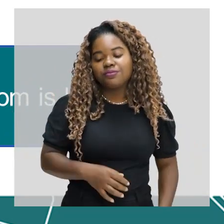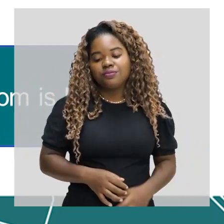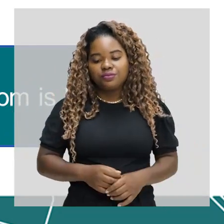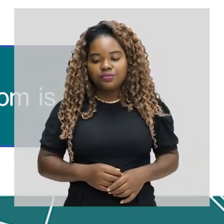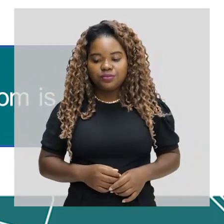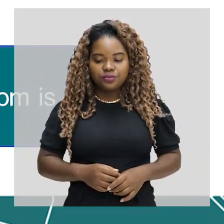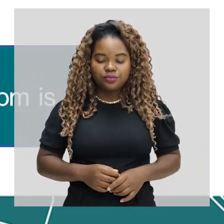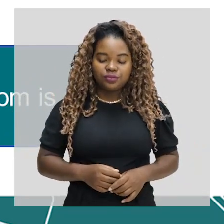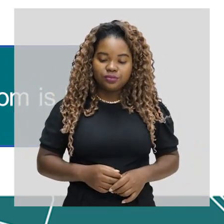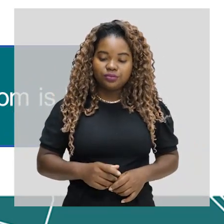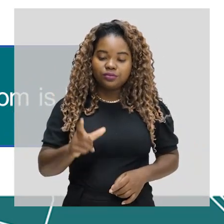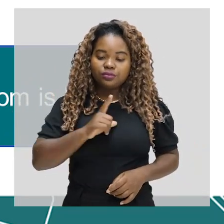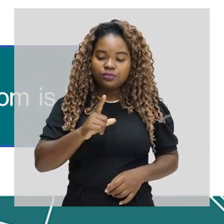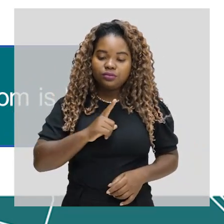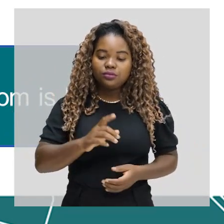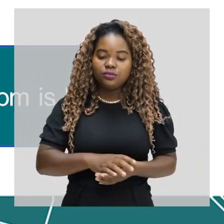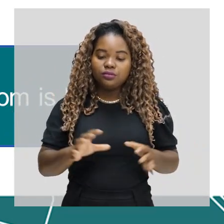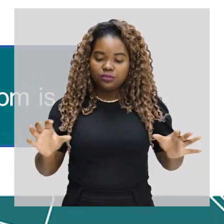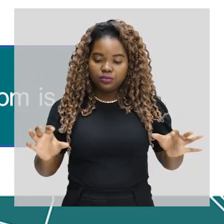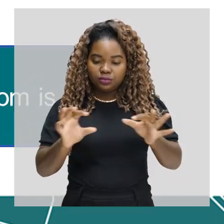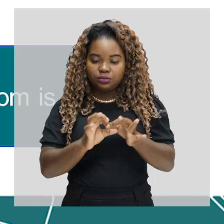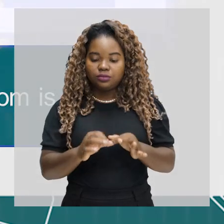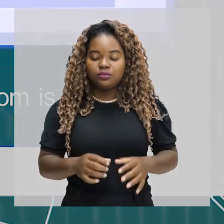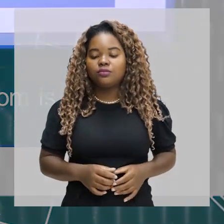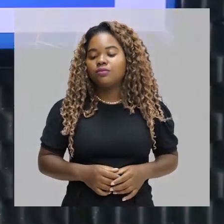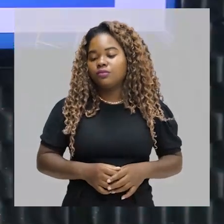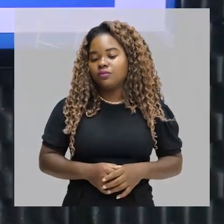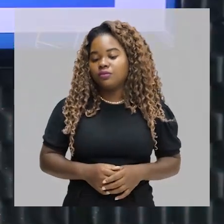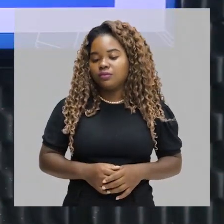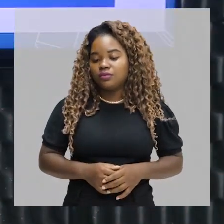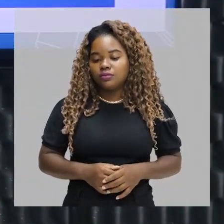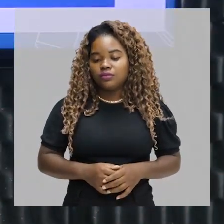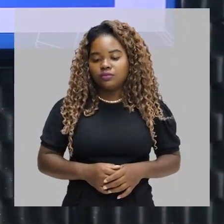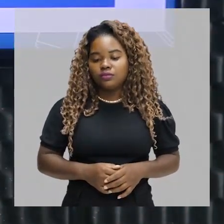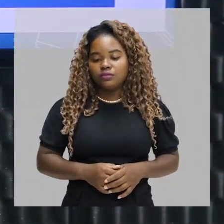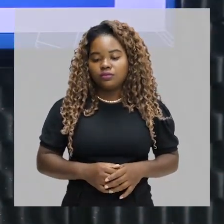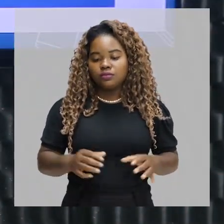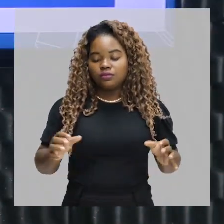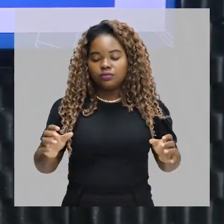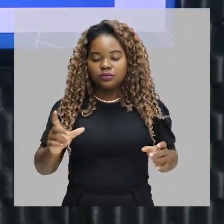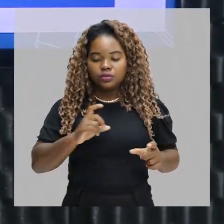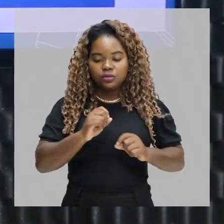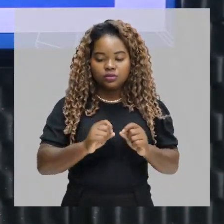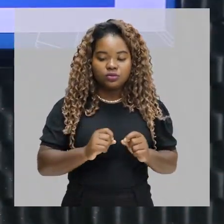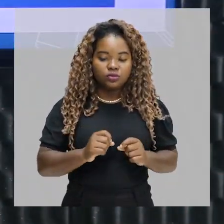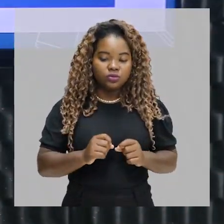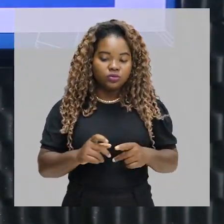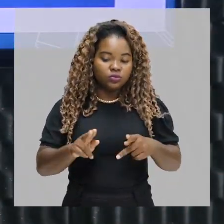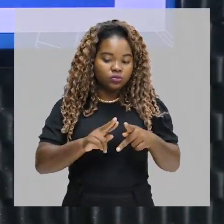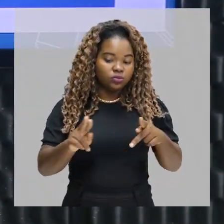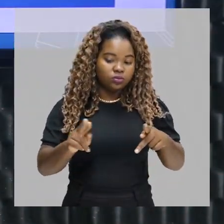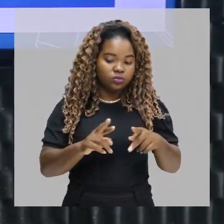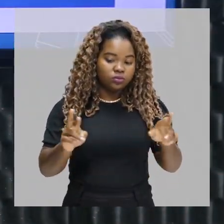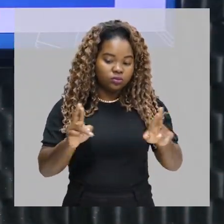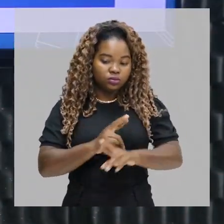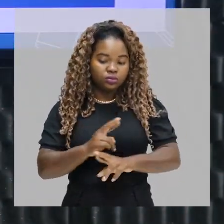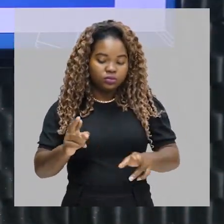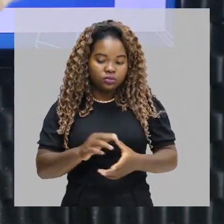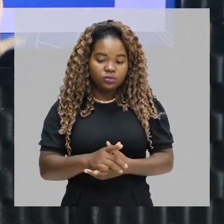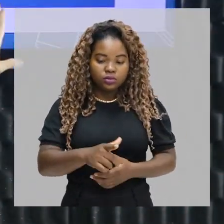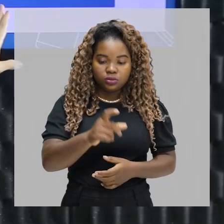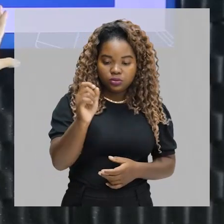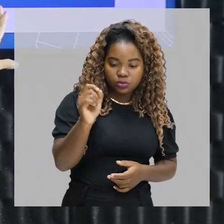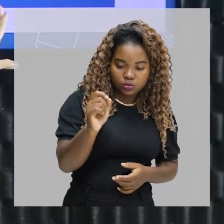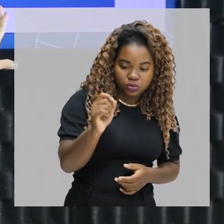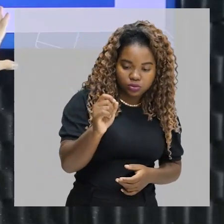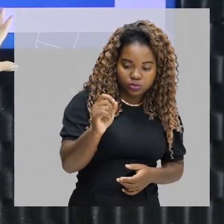nesse caso, eu tenho a junção do pronome das sentenças a partir de um pronome relativo. Eu escolho